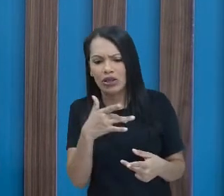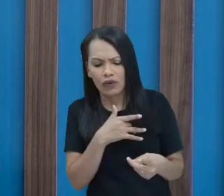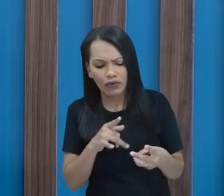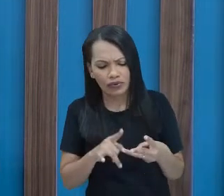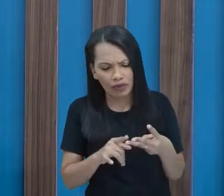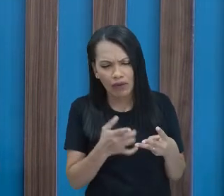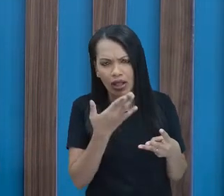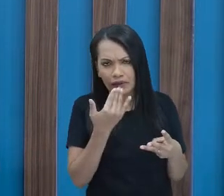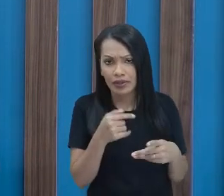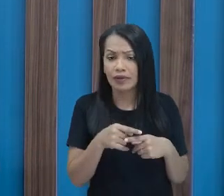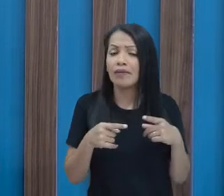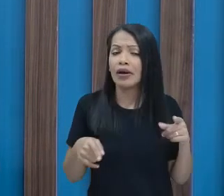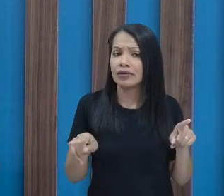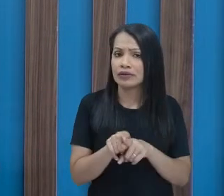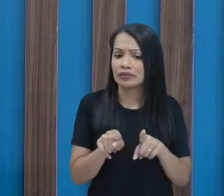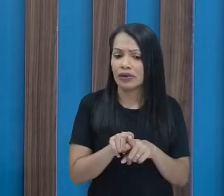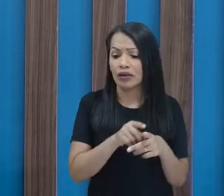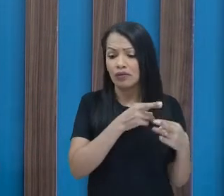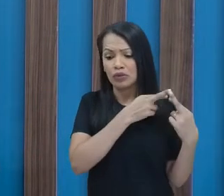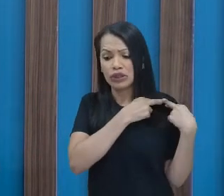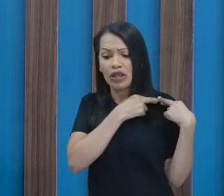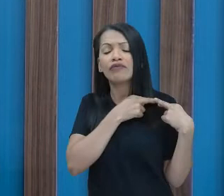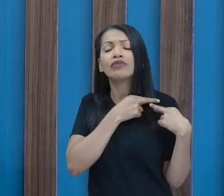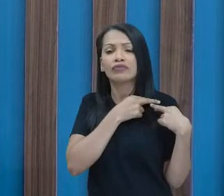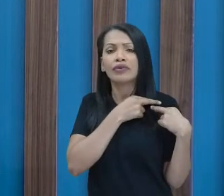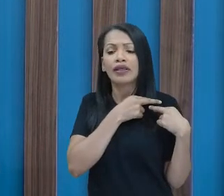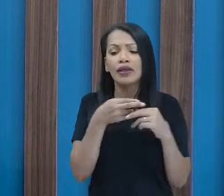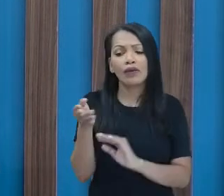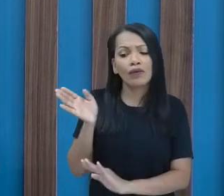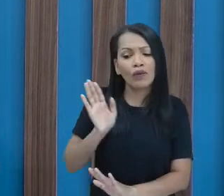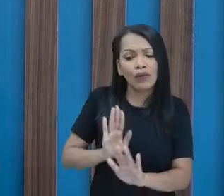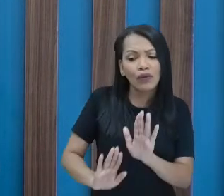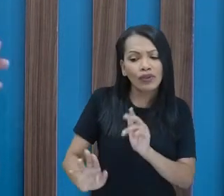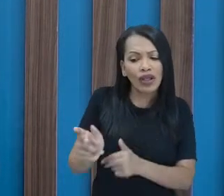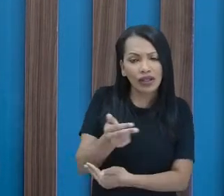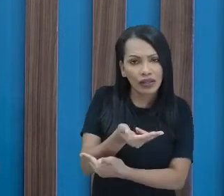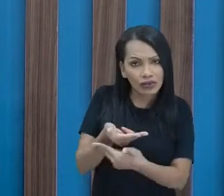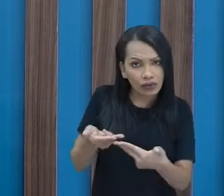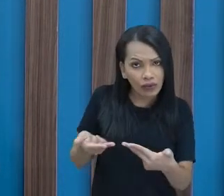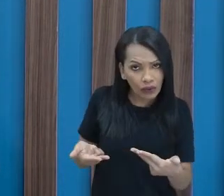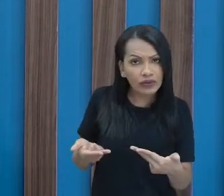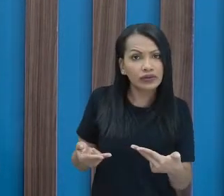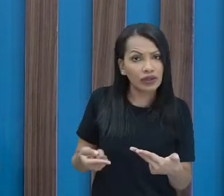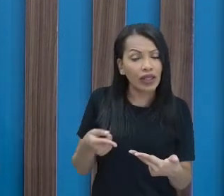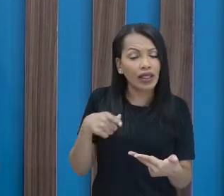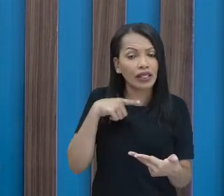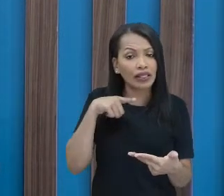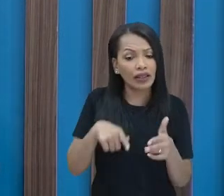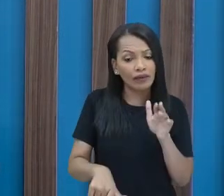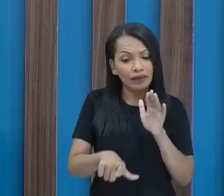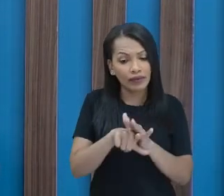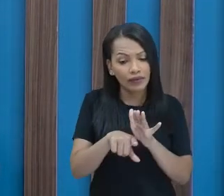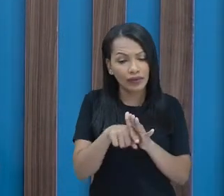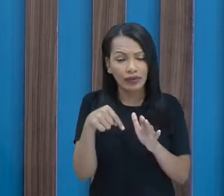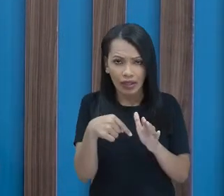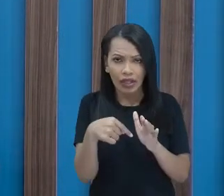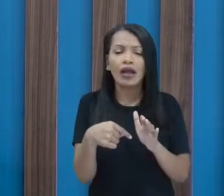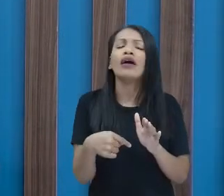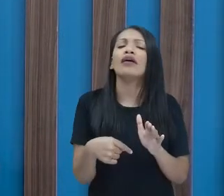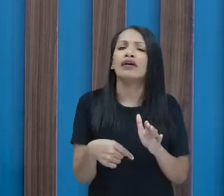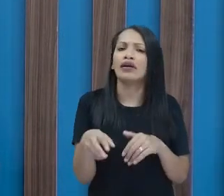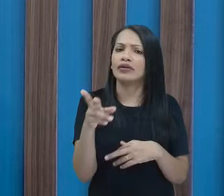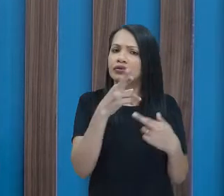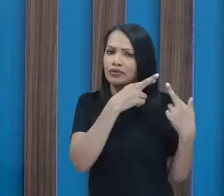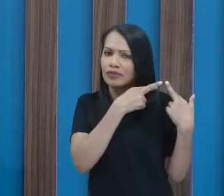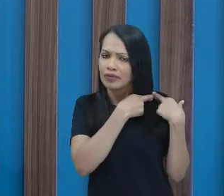estar fiscalizando, né? Ter essa vida política ativa, né? Não deixar lá, caça aí. Depois eu pago lá a taxazinha. Não, a gente